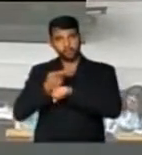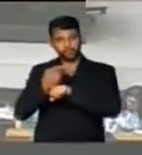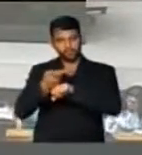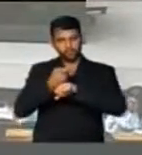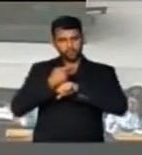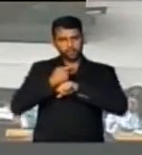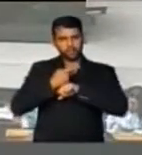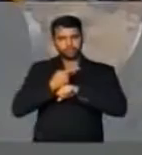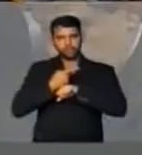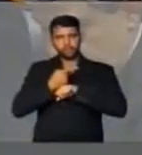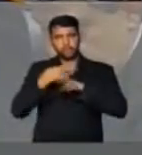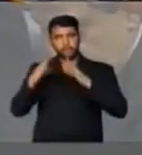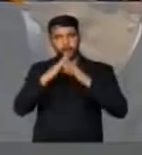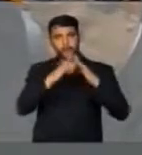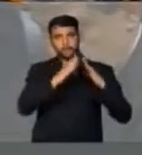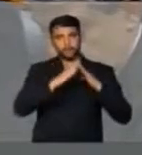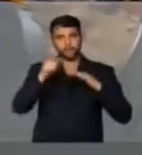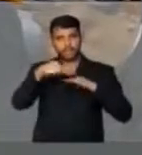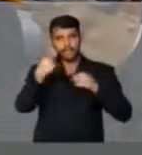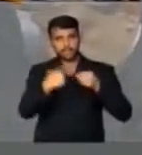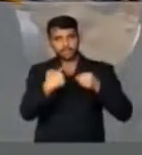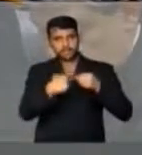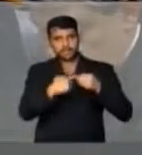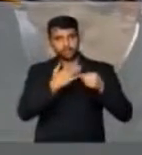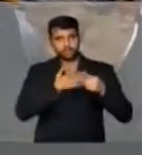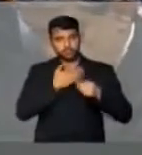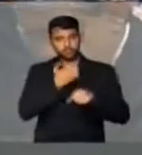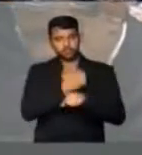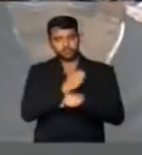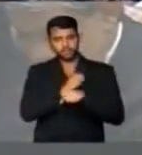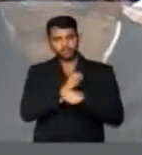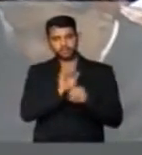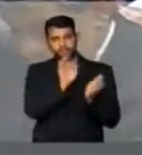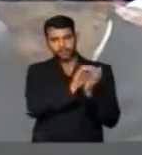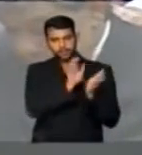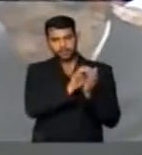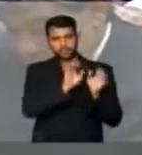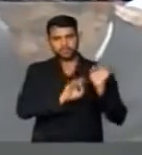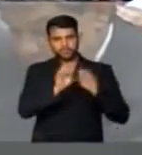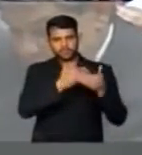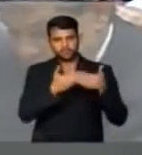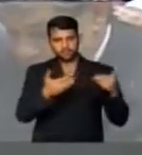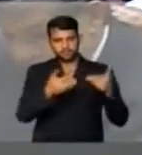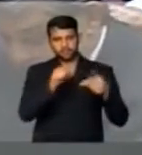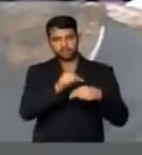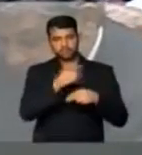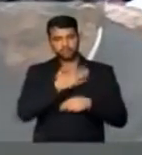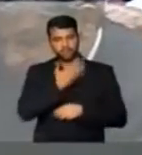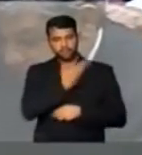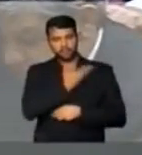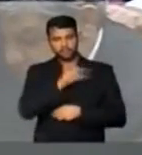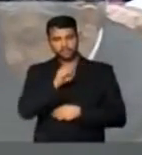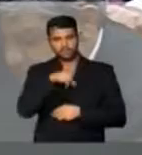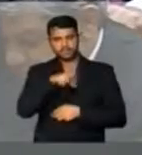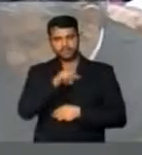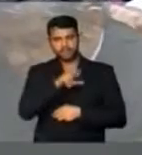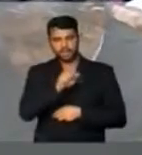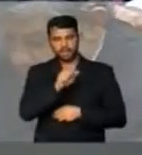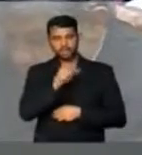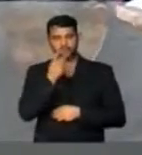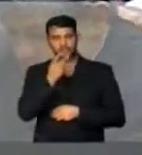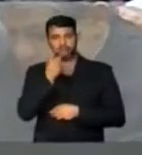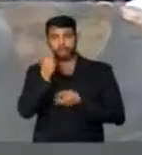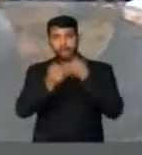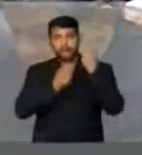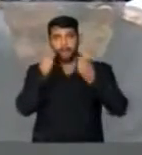Eu fui procurado por moradores daquela cidade, no meu estado em Pernambuco, especialmente pelo meu amigo Sami, a respeito